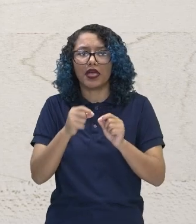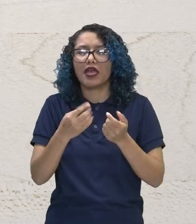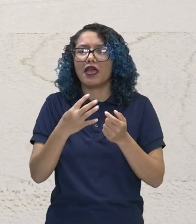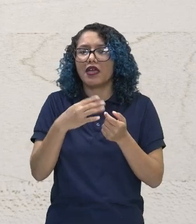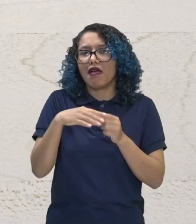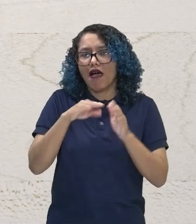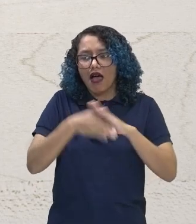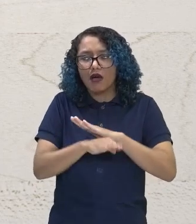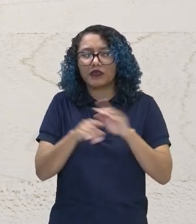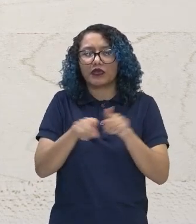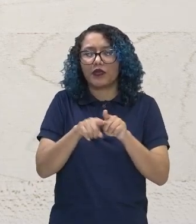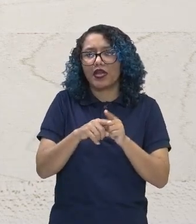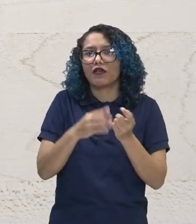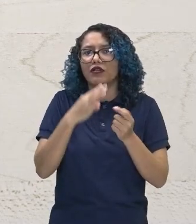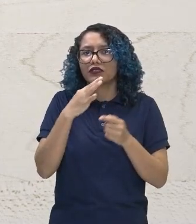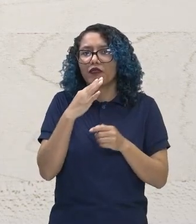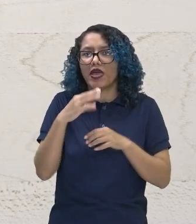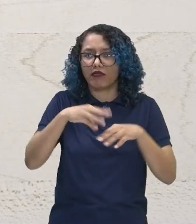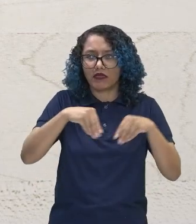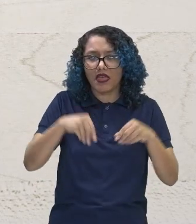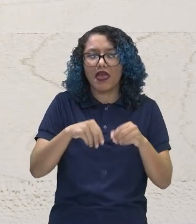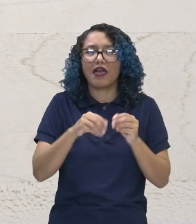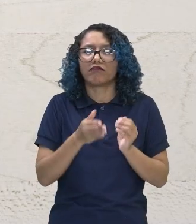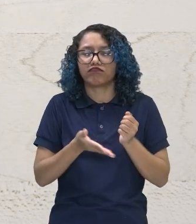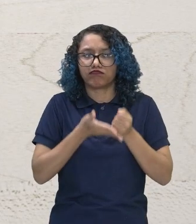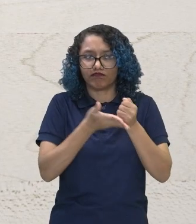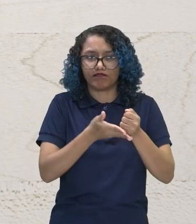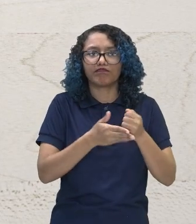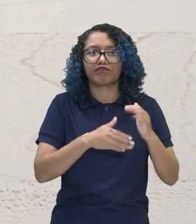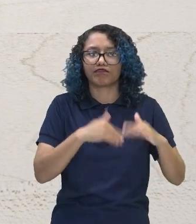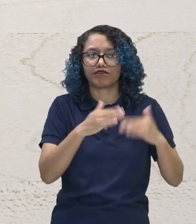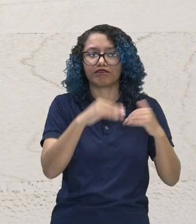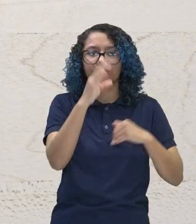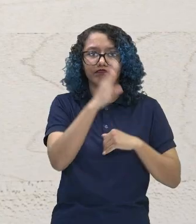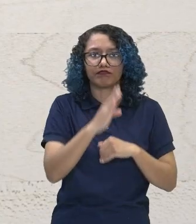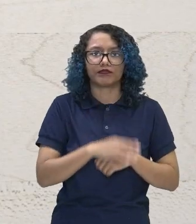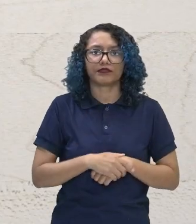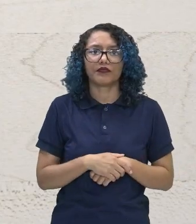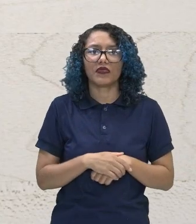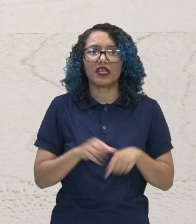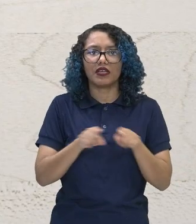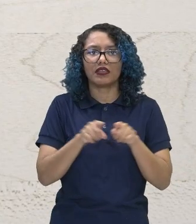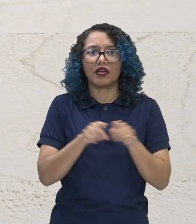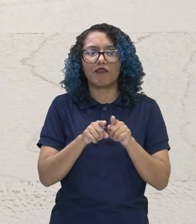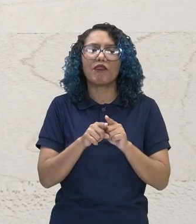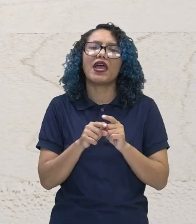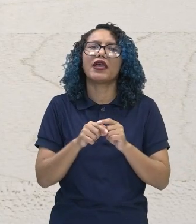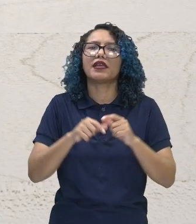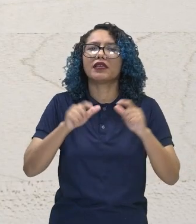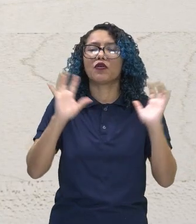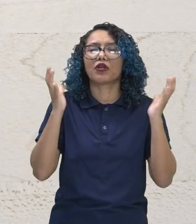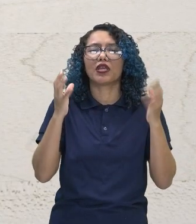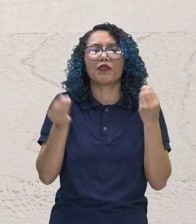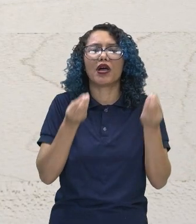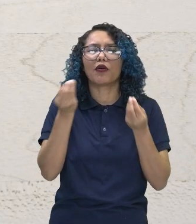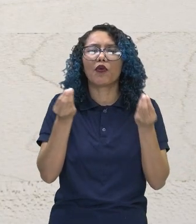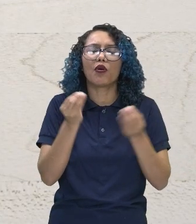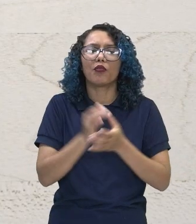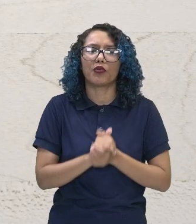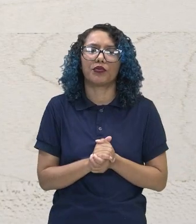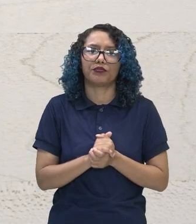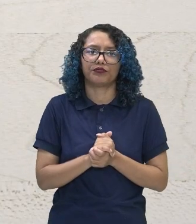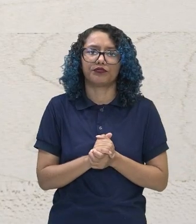a cultura nacional. O papel do ambiente tropical na formação social. Freire enfatizou que o clima e